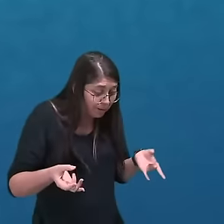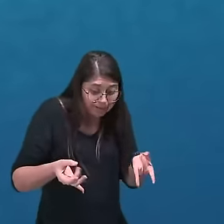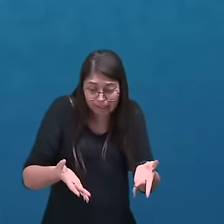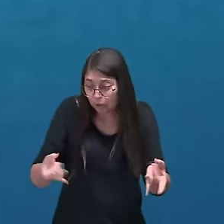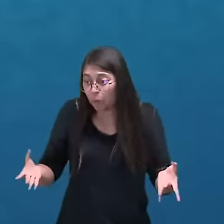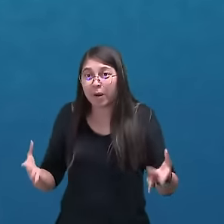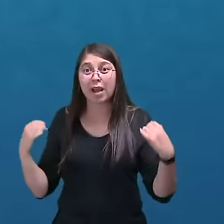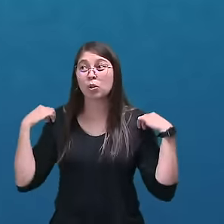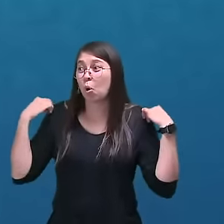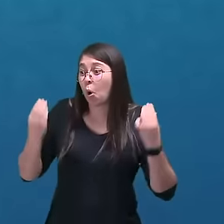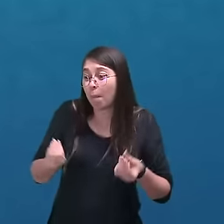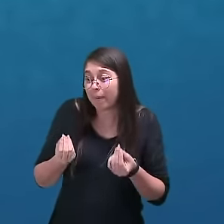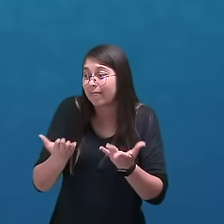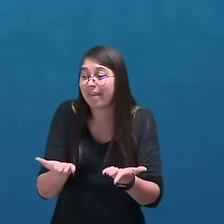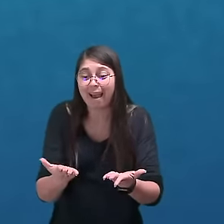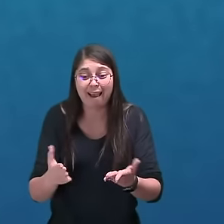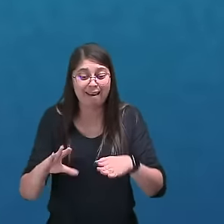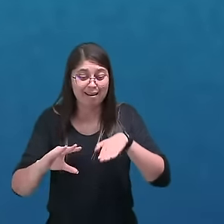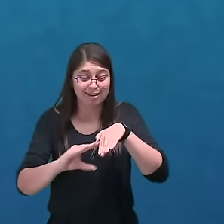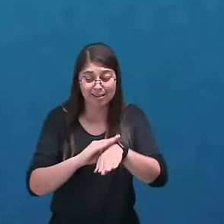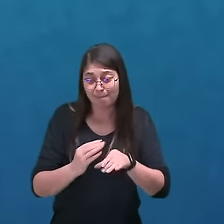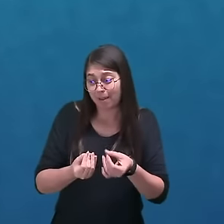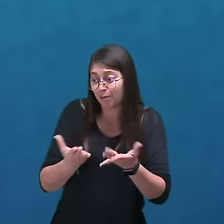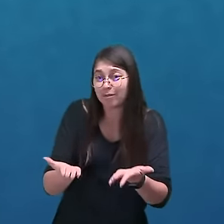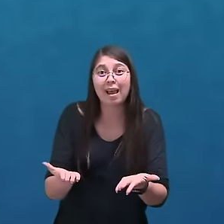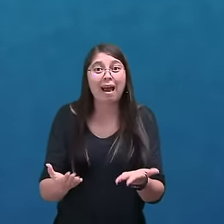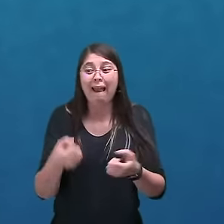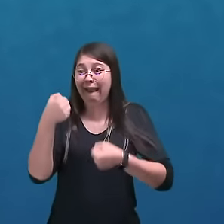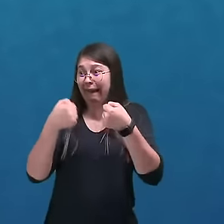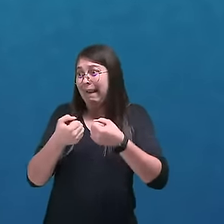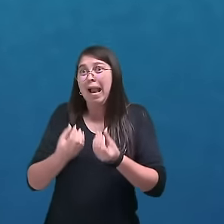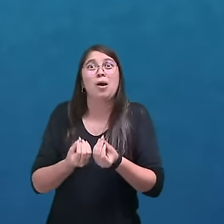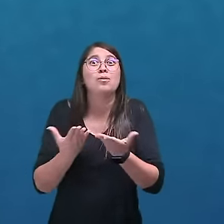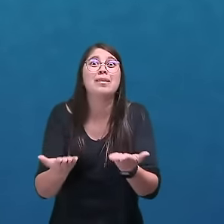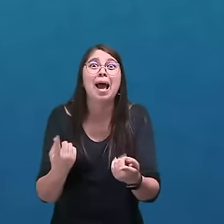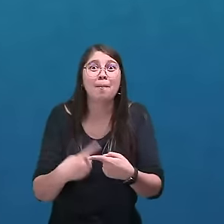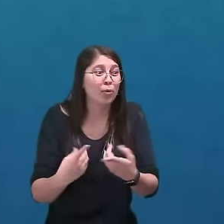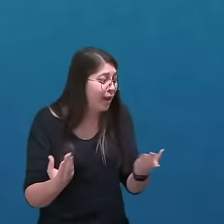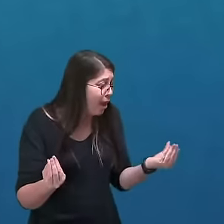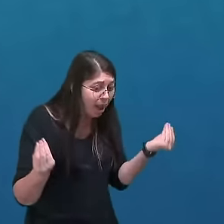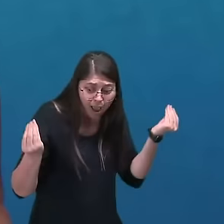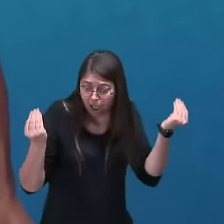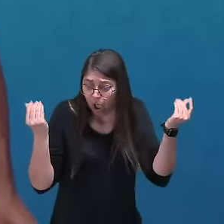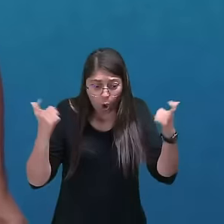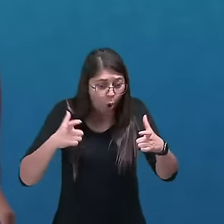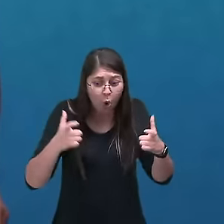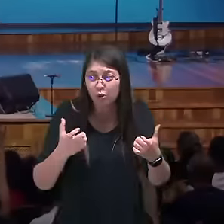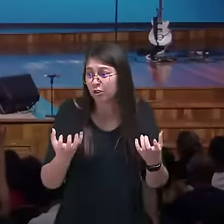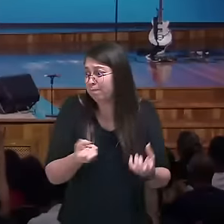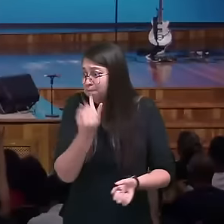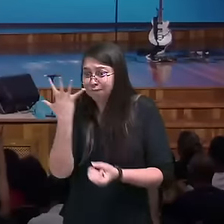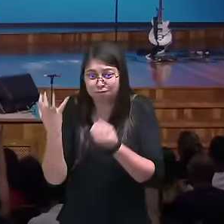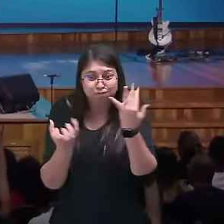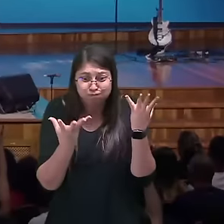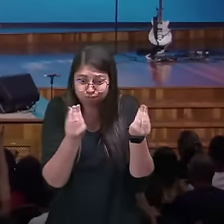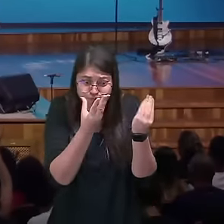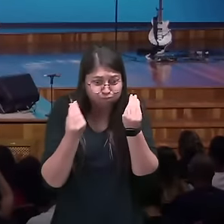roupa, quero doar sapato. Vou ter que ofertar carro, porque não sei onde colocar mais.